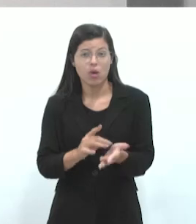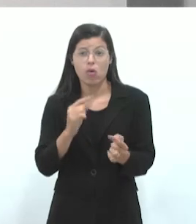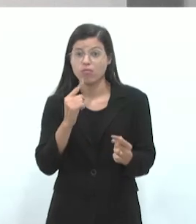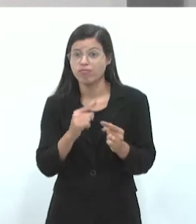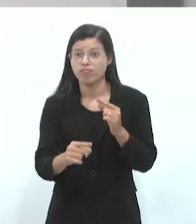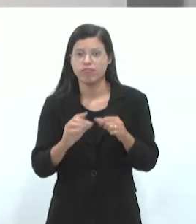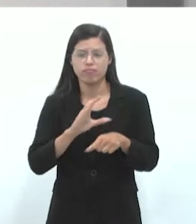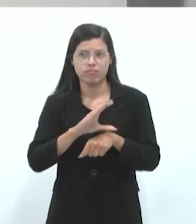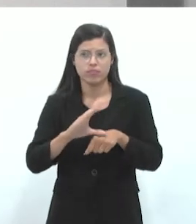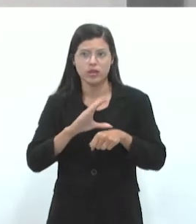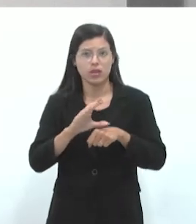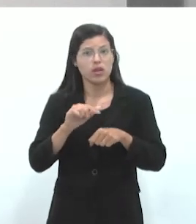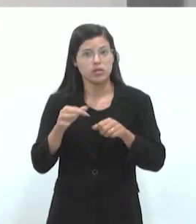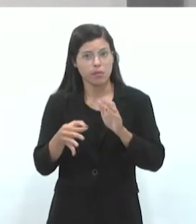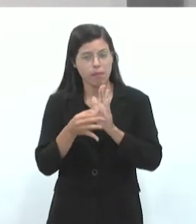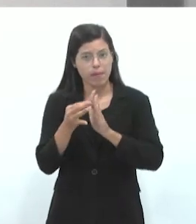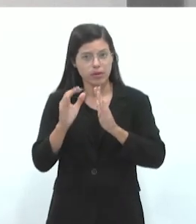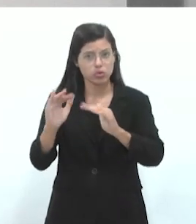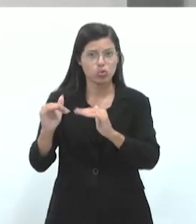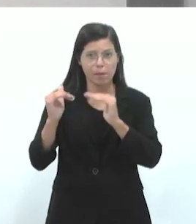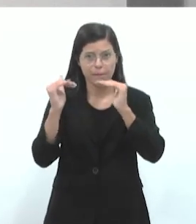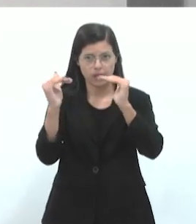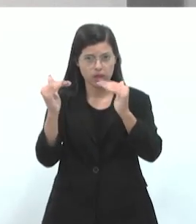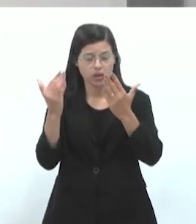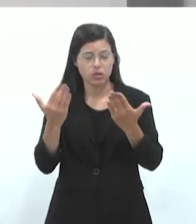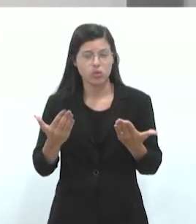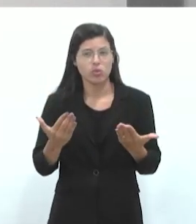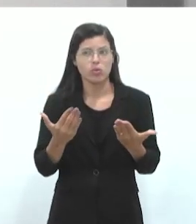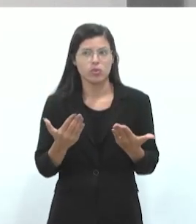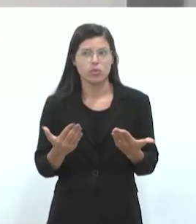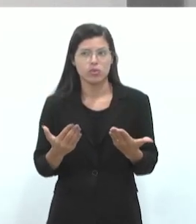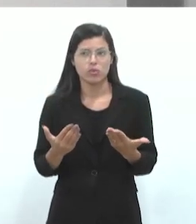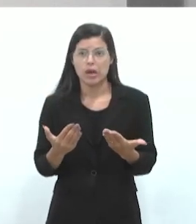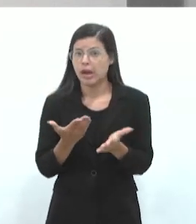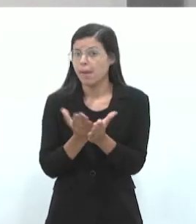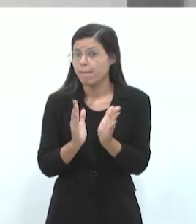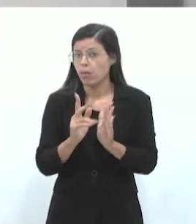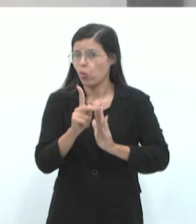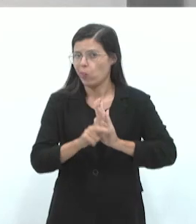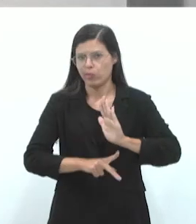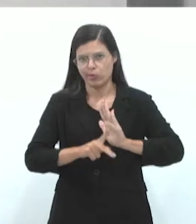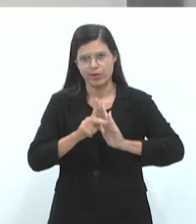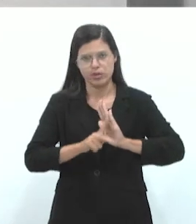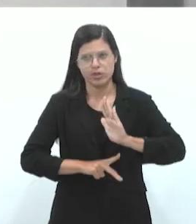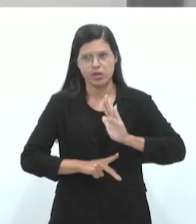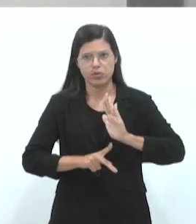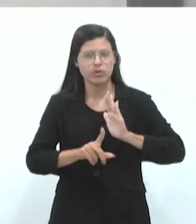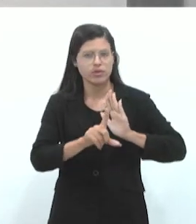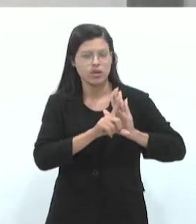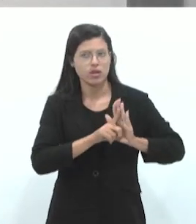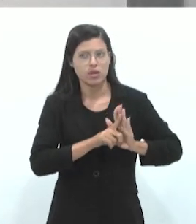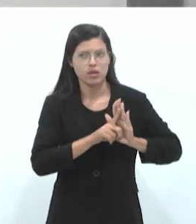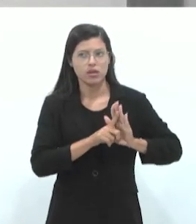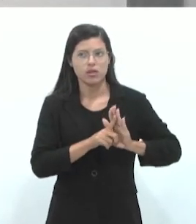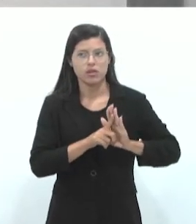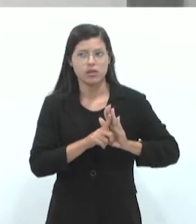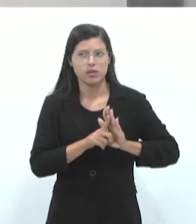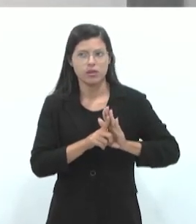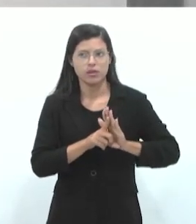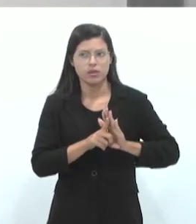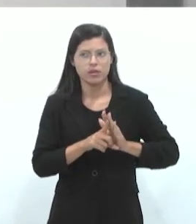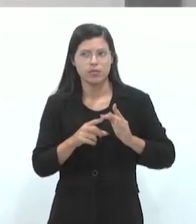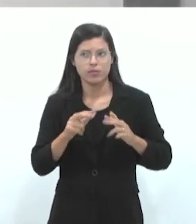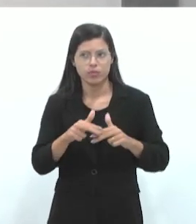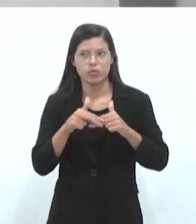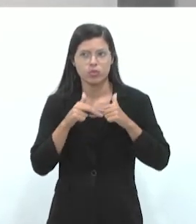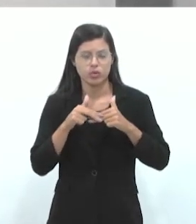é soberano, por unanimidade, ele matou o PL. Tanto é que quando ele é transformado, ele é renumerado e deixa de ser PL. Ele